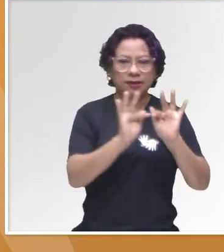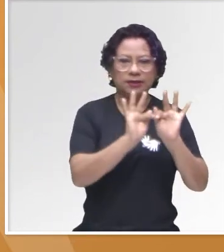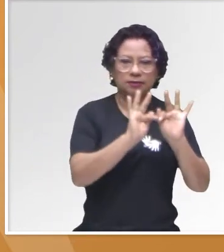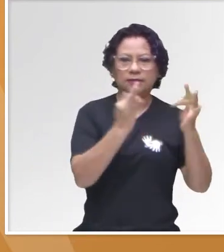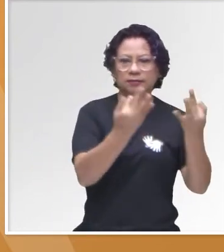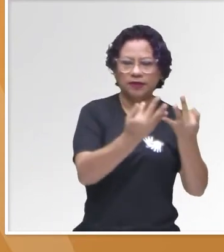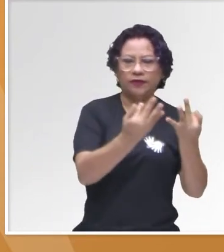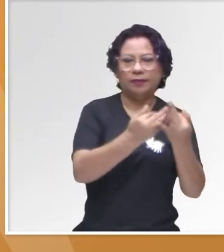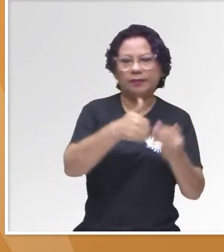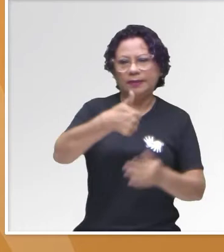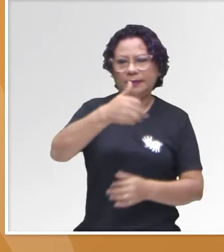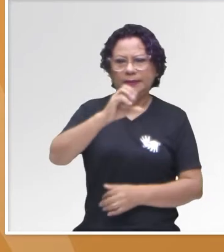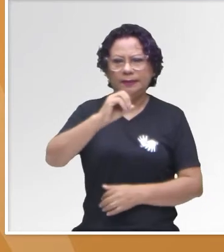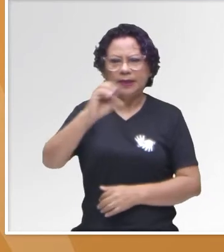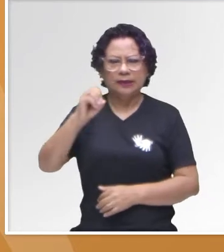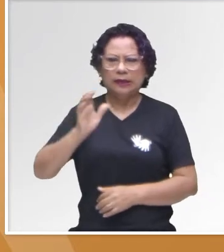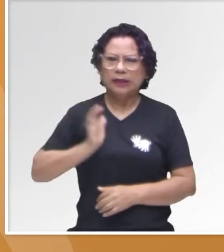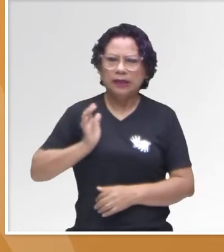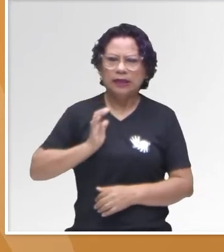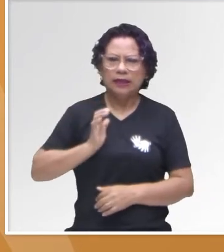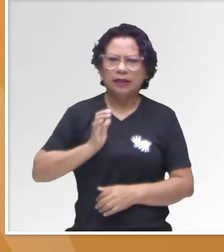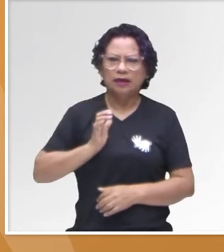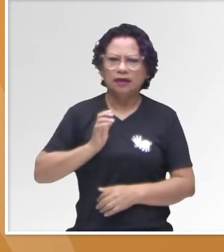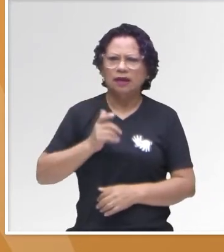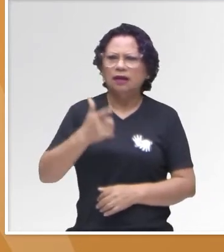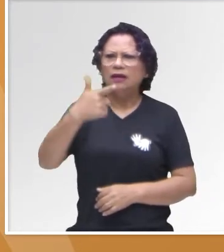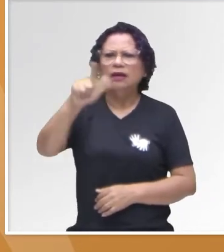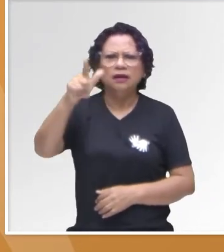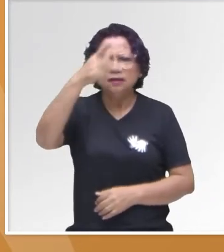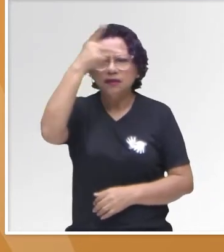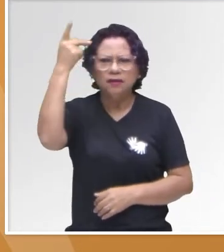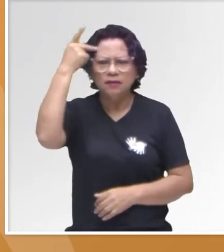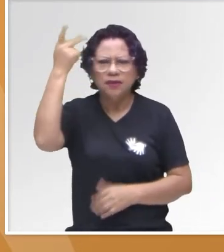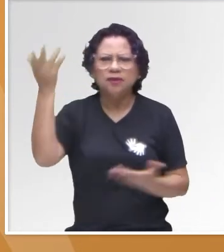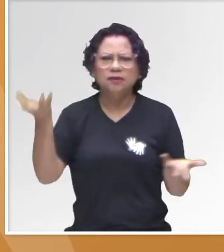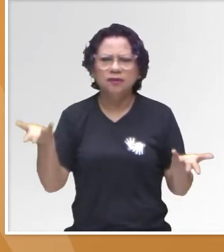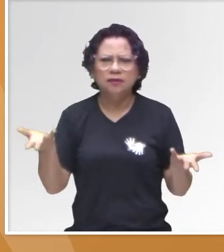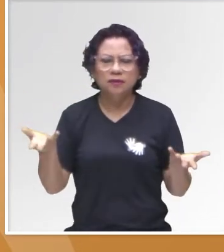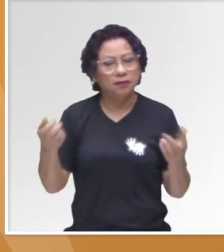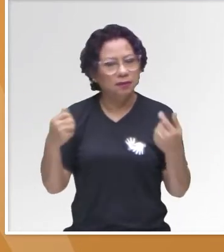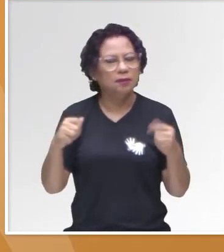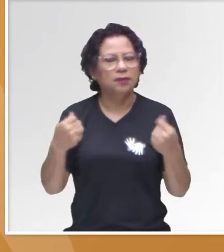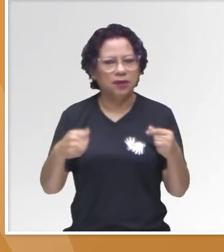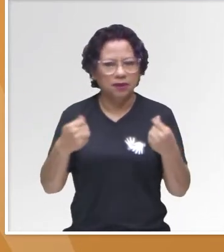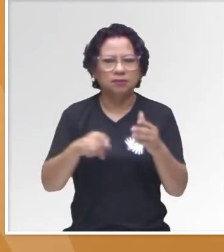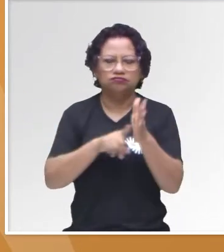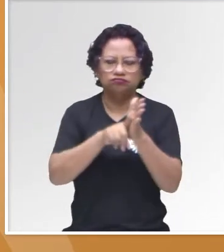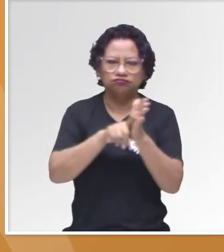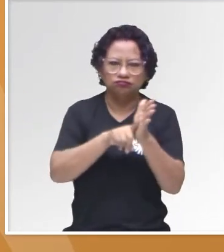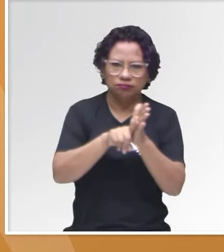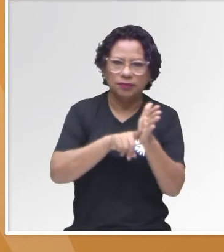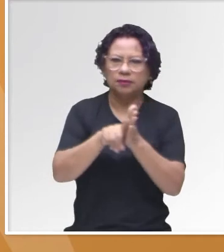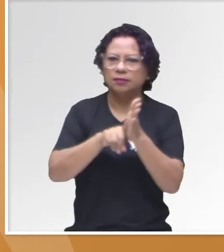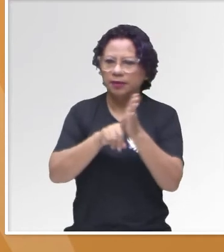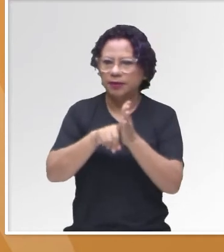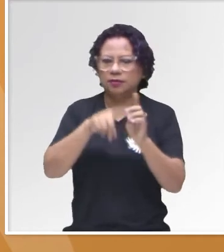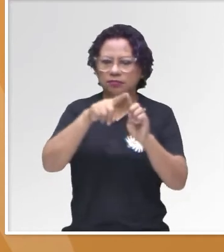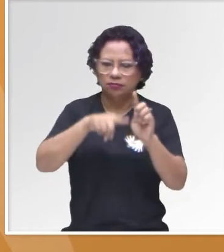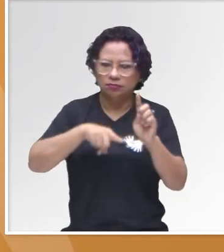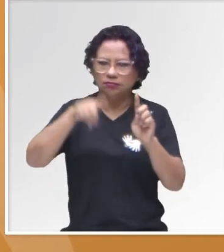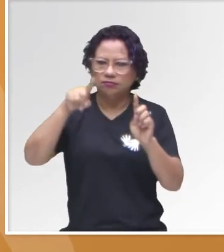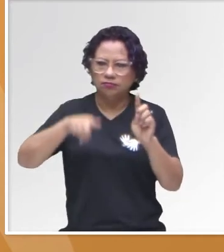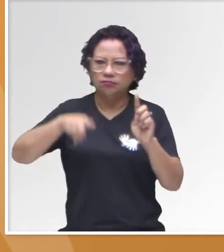vida muito alto, mas e o resto da população, né? Então a gente precisa analisar de uma forma geral, né? E não apenas